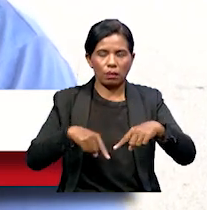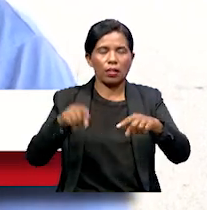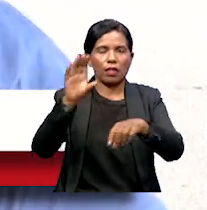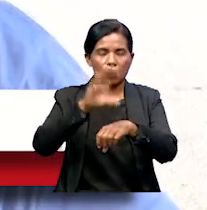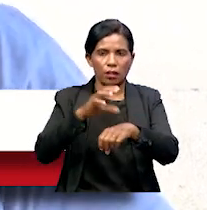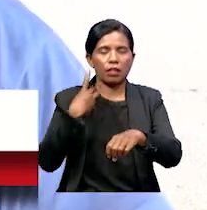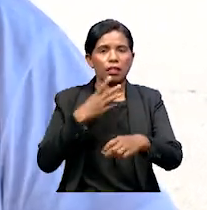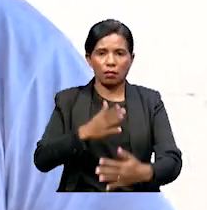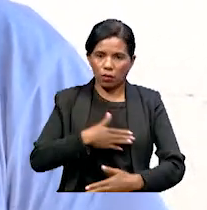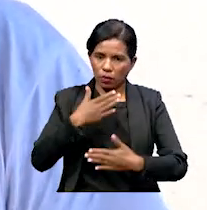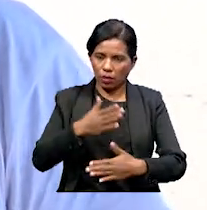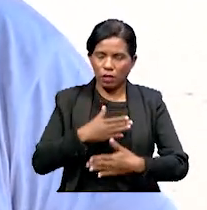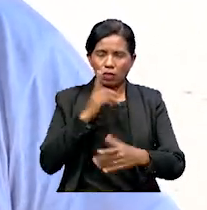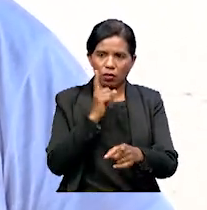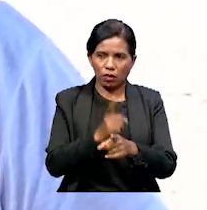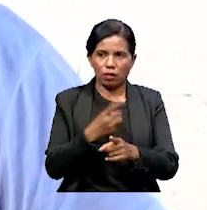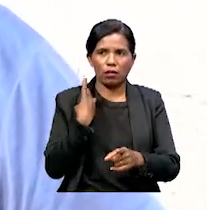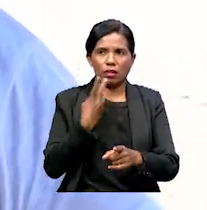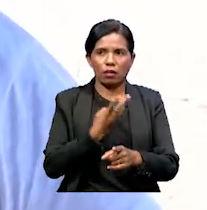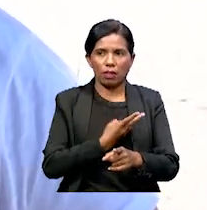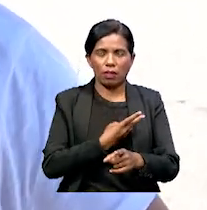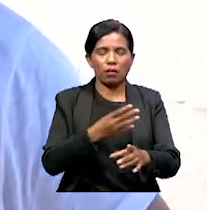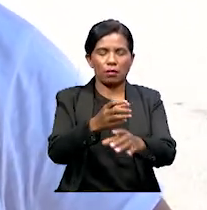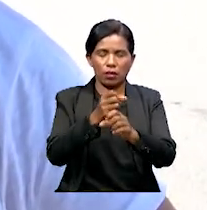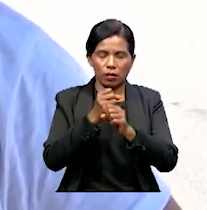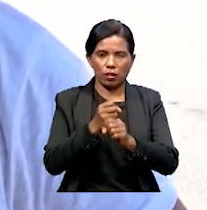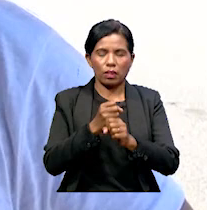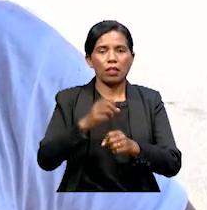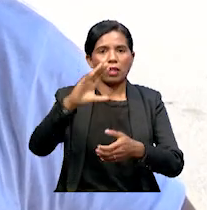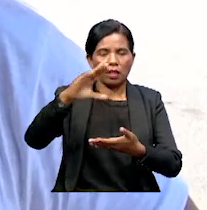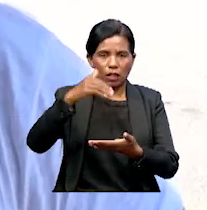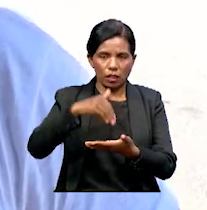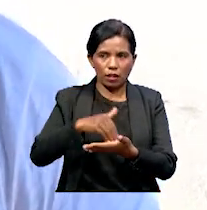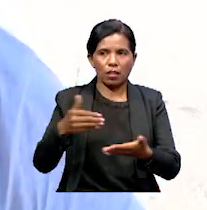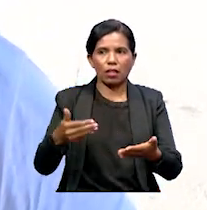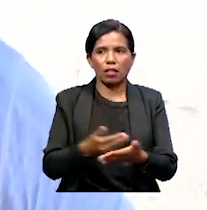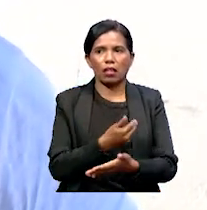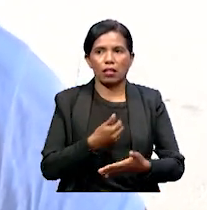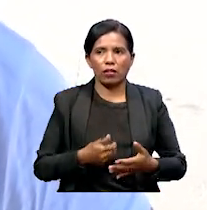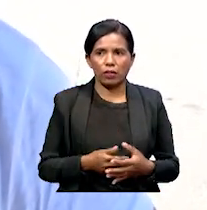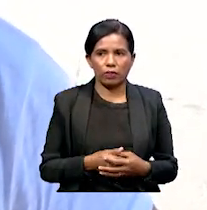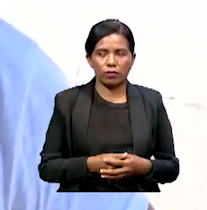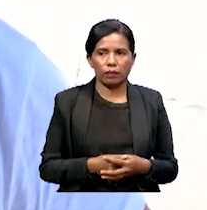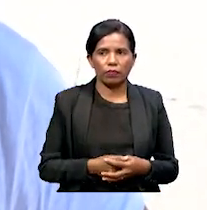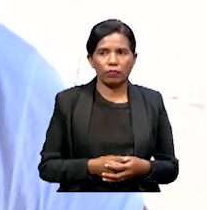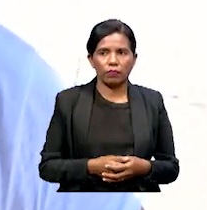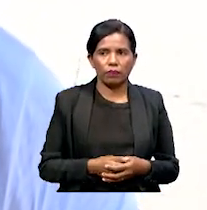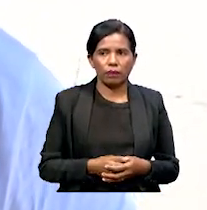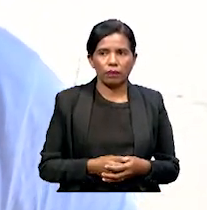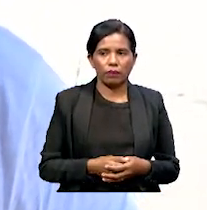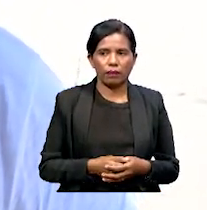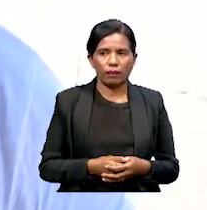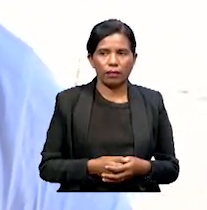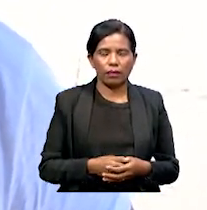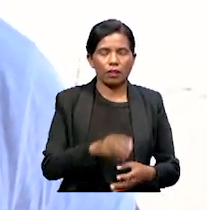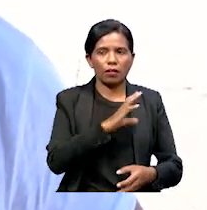tam ne am kontenti am rike estra rabo to di simu itene kate itene kardial fung ami am sarani